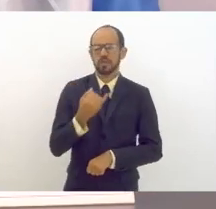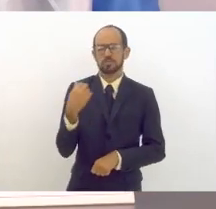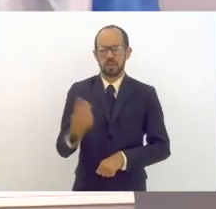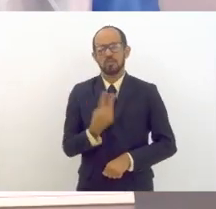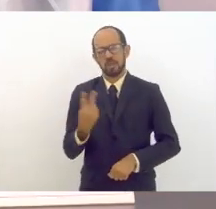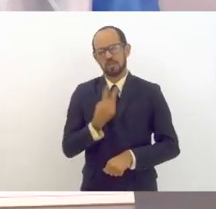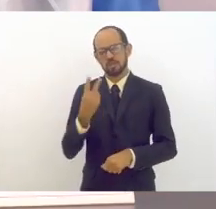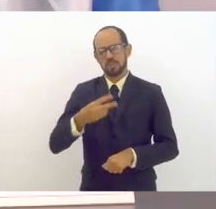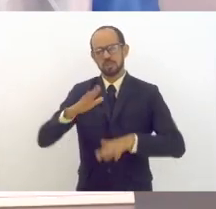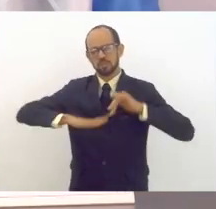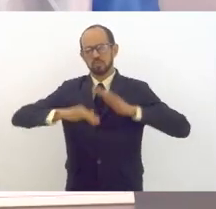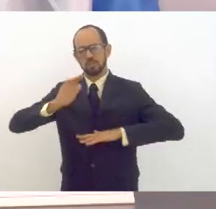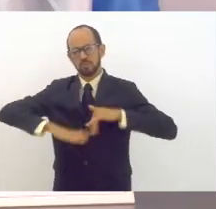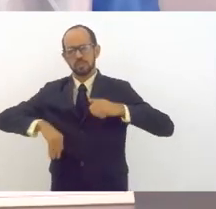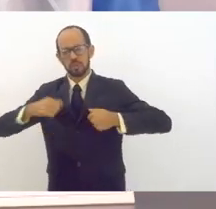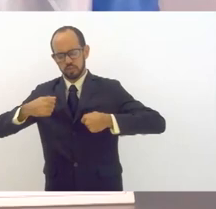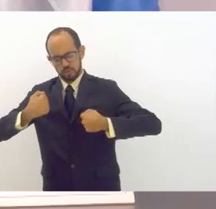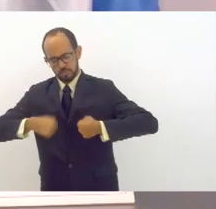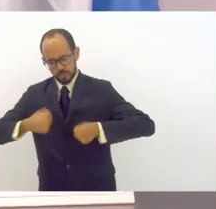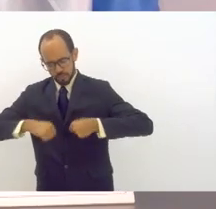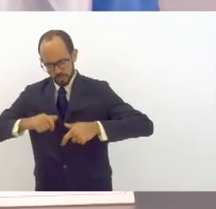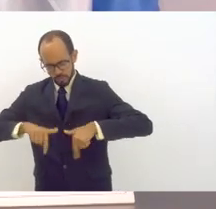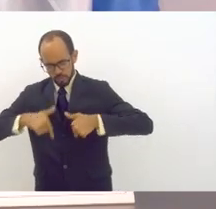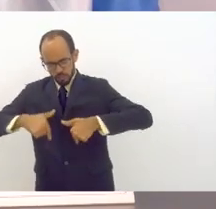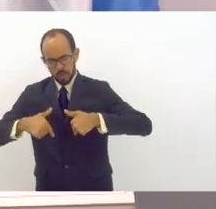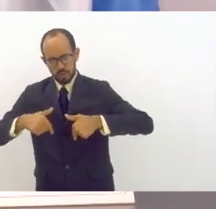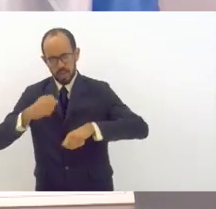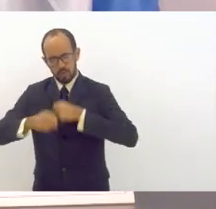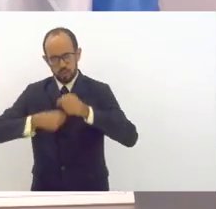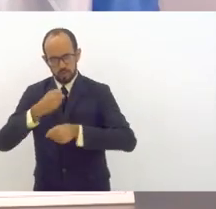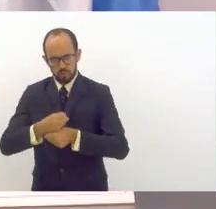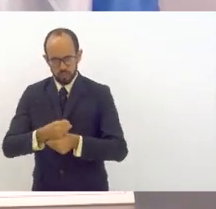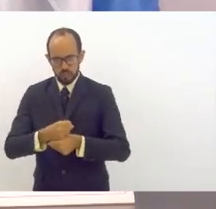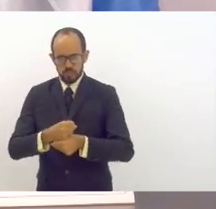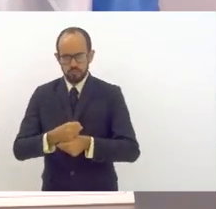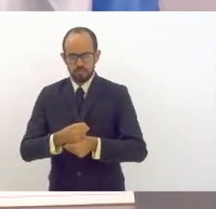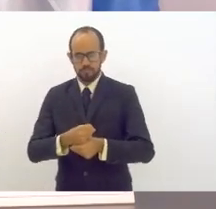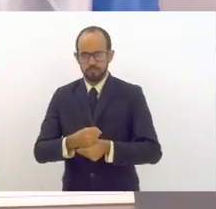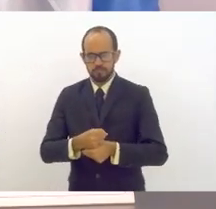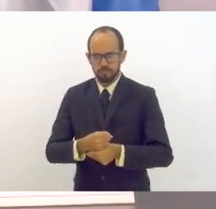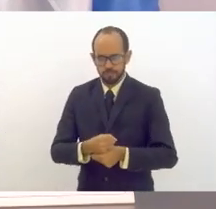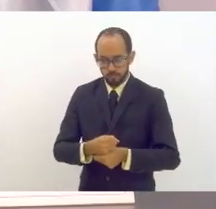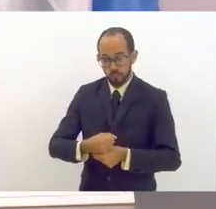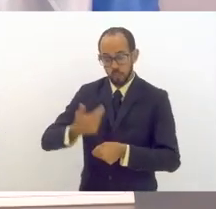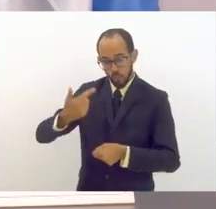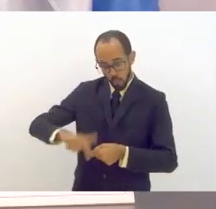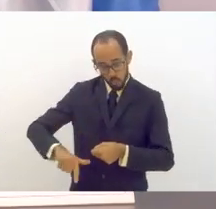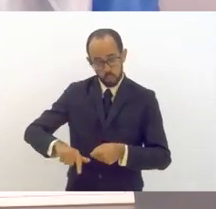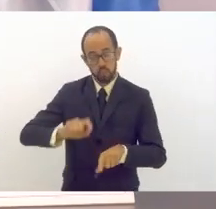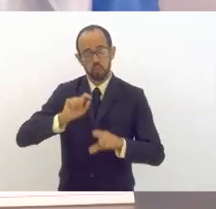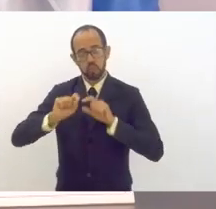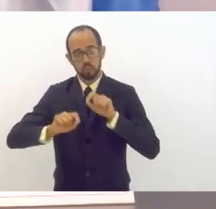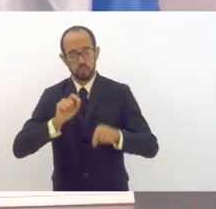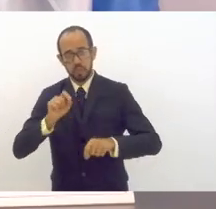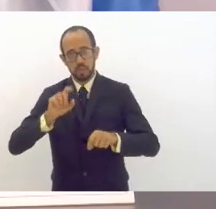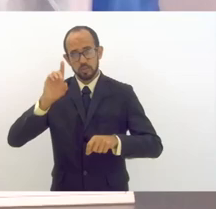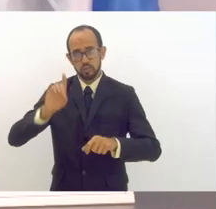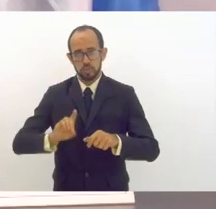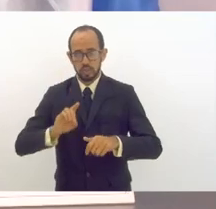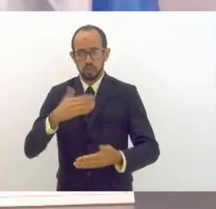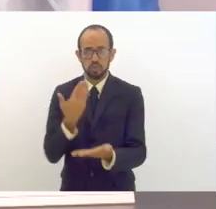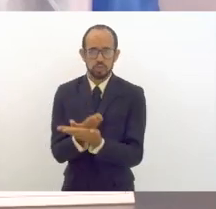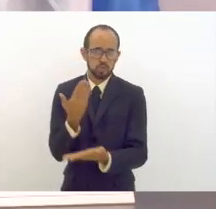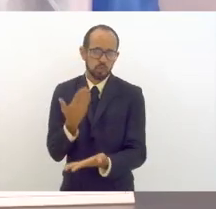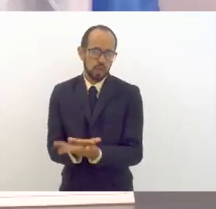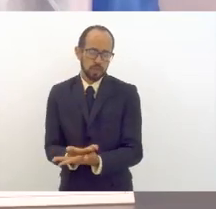gente tem que enfrentar no próximo período. Um outro aspecto que eu quero trazer é a questão das direções escolares. A gente